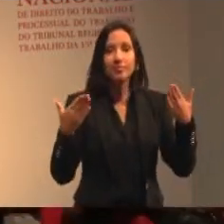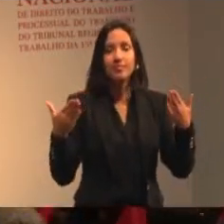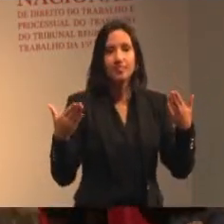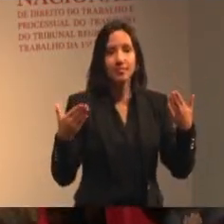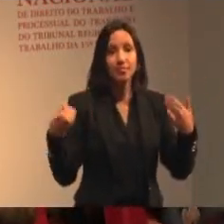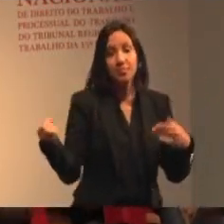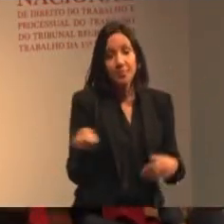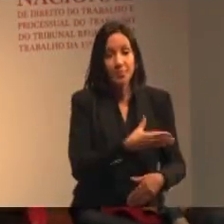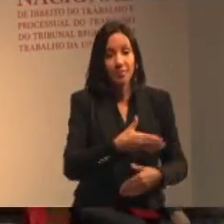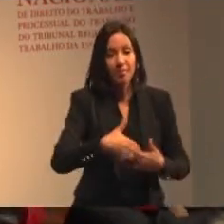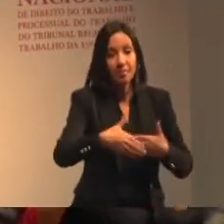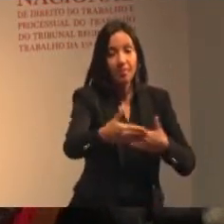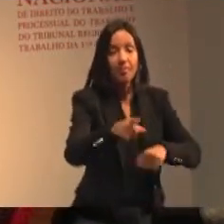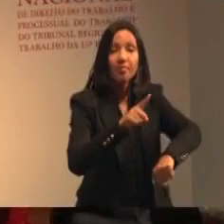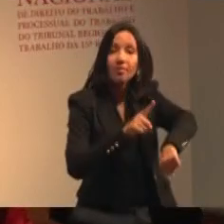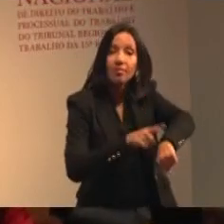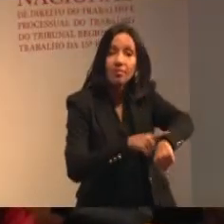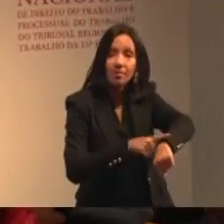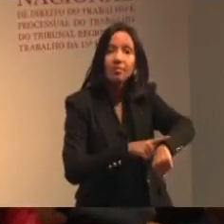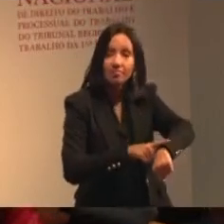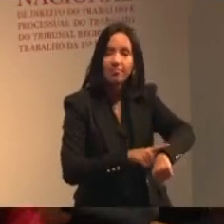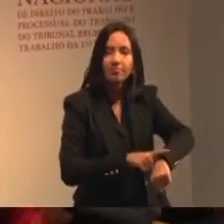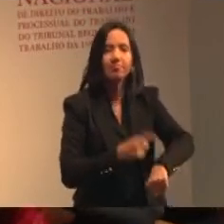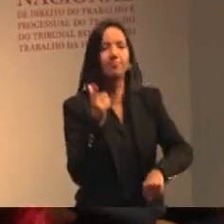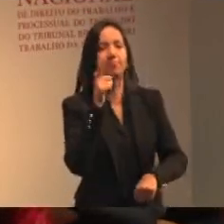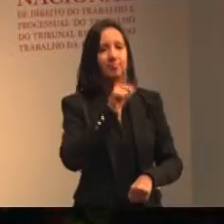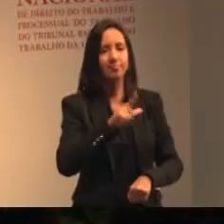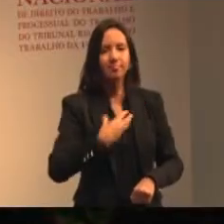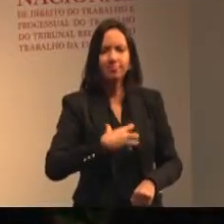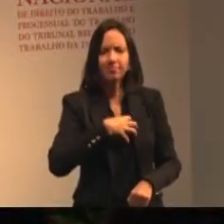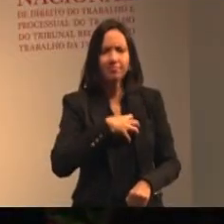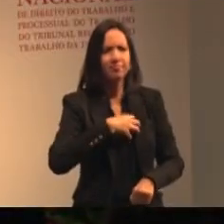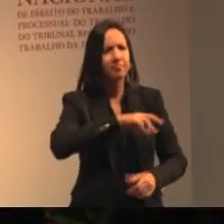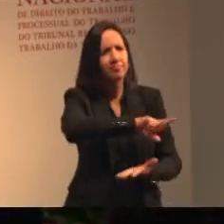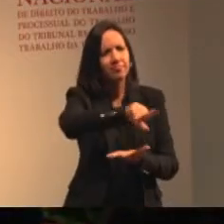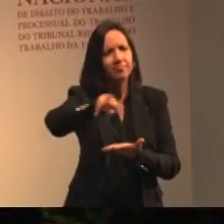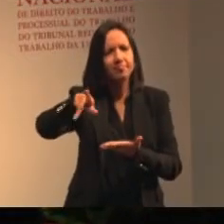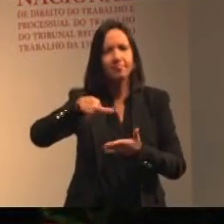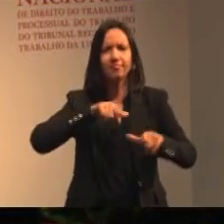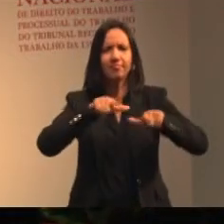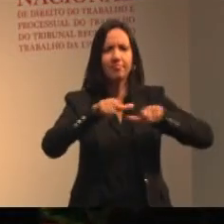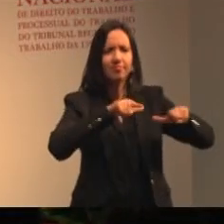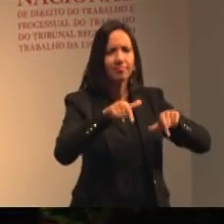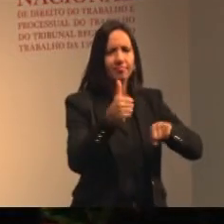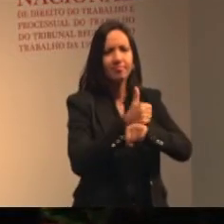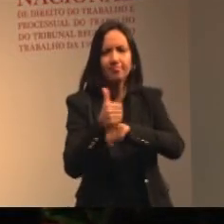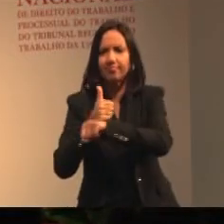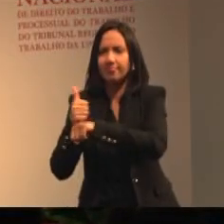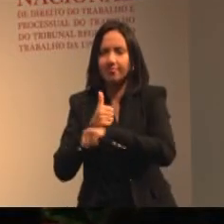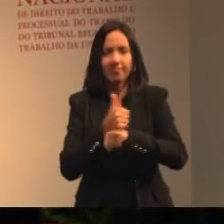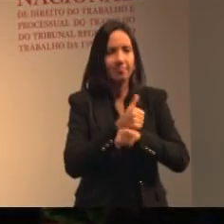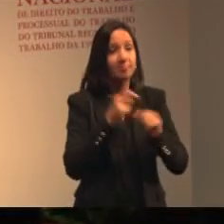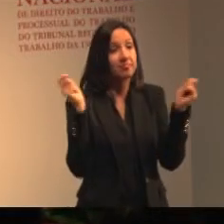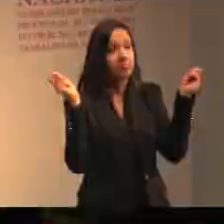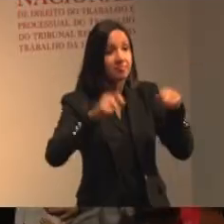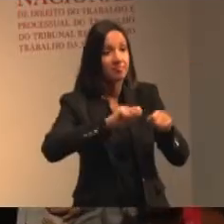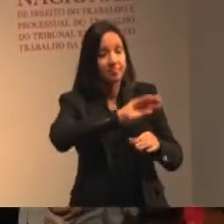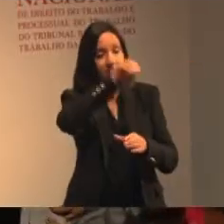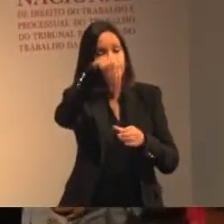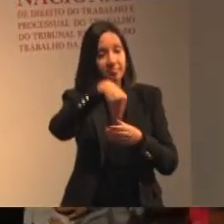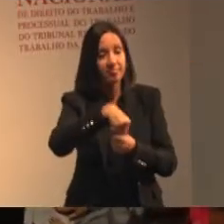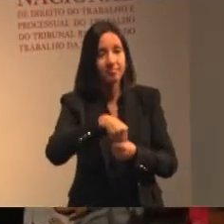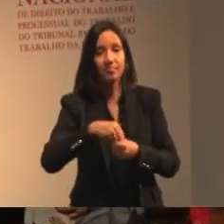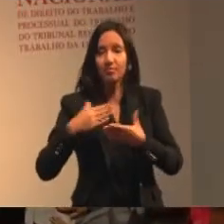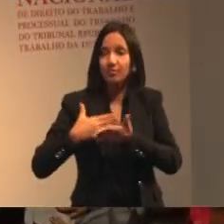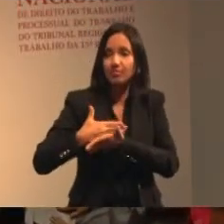dos novos tempos e variedades de forma de atuação profissional, pois nossa competência engloba, desde